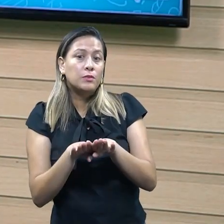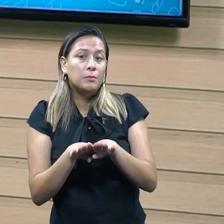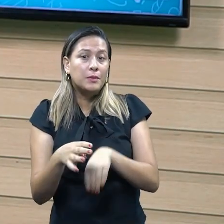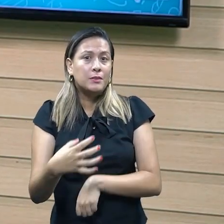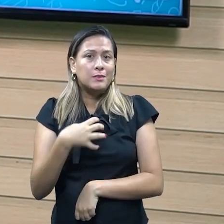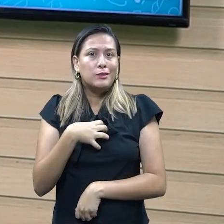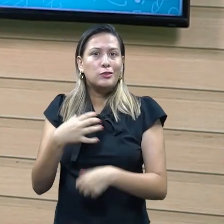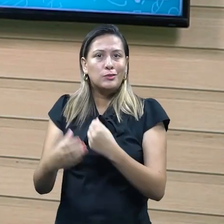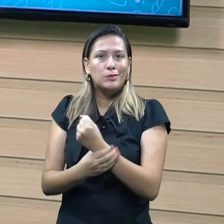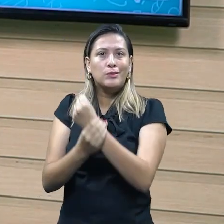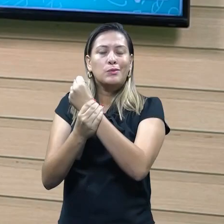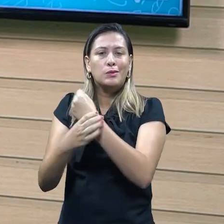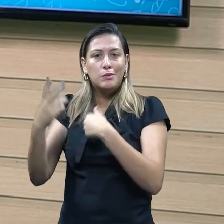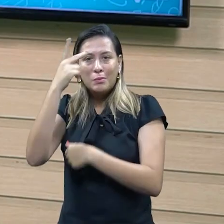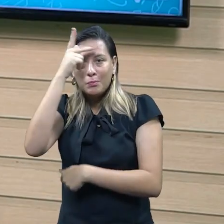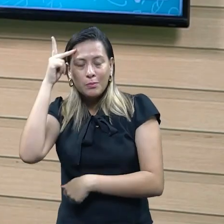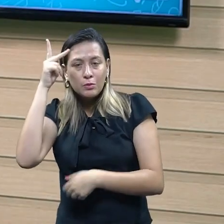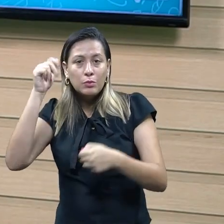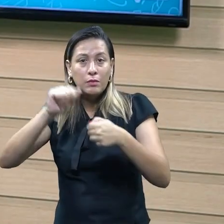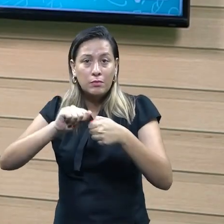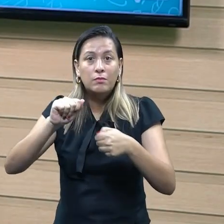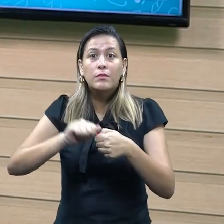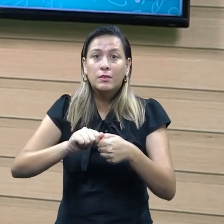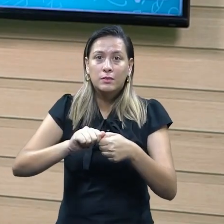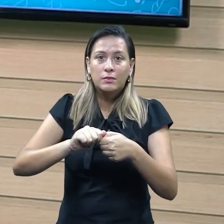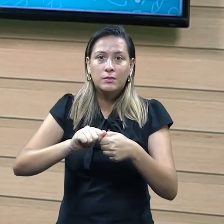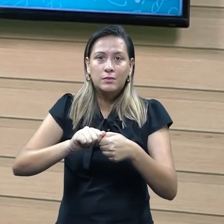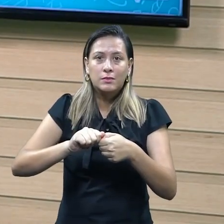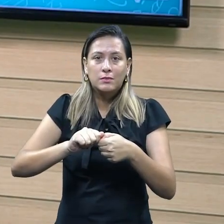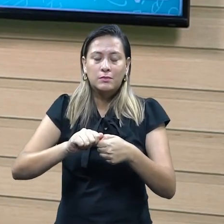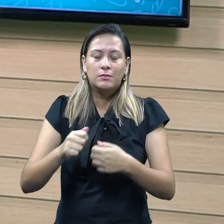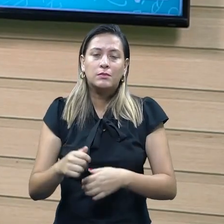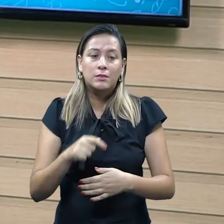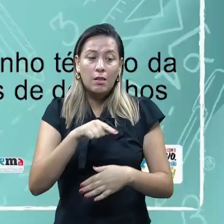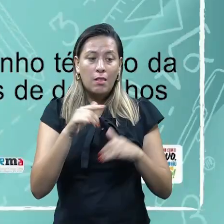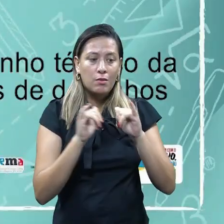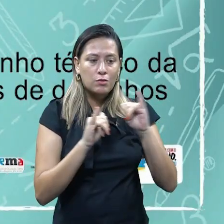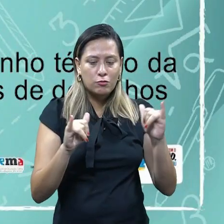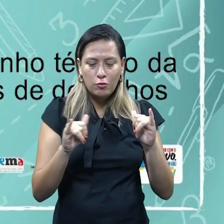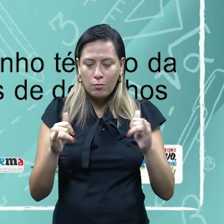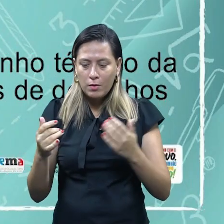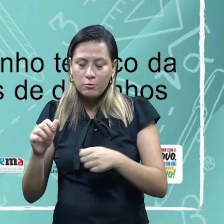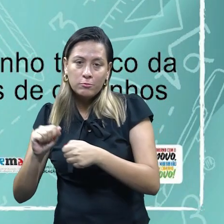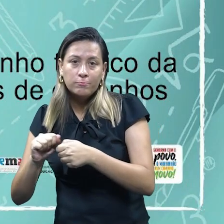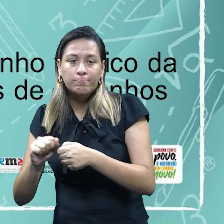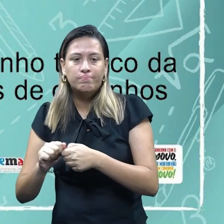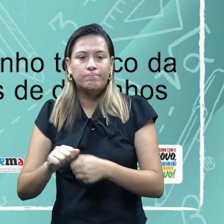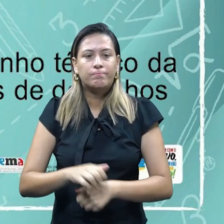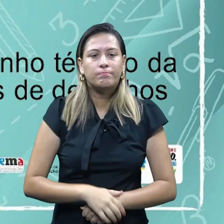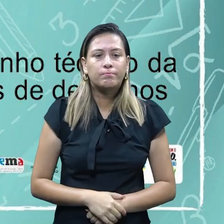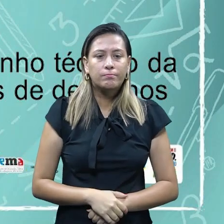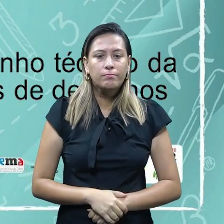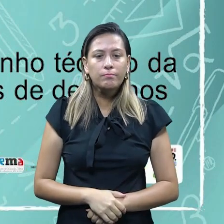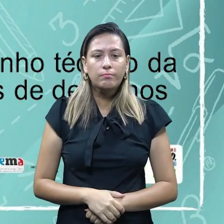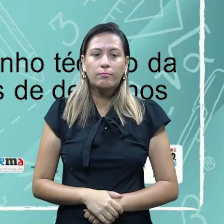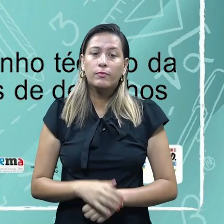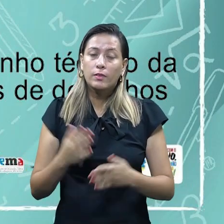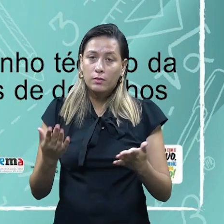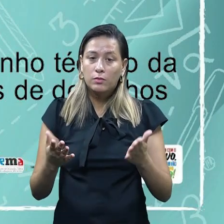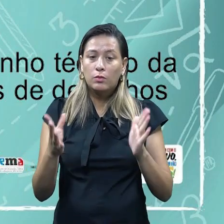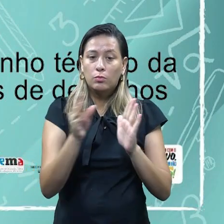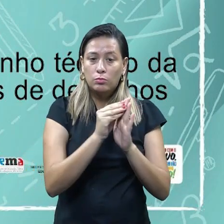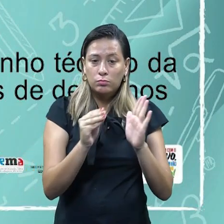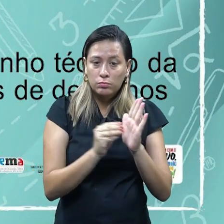quem for executar ou para quem for interpretar aquelas informações. Quando o assunto é arquitetura,